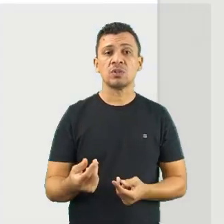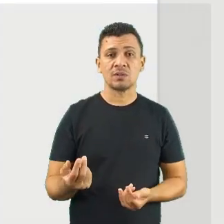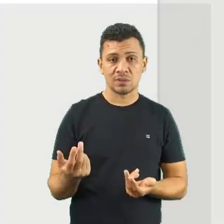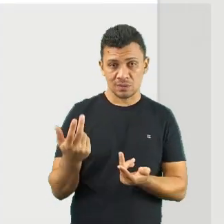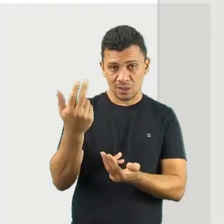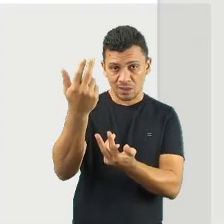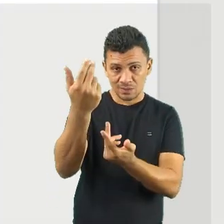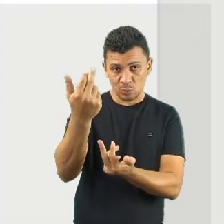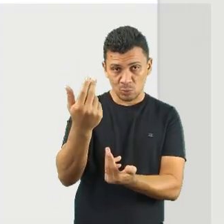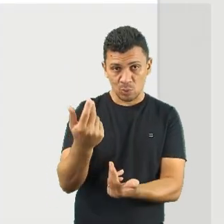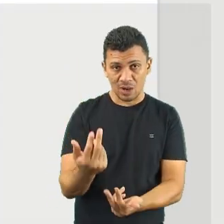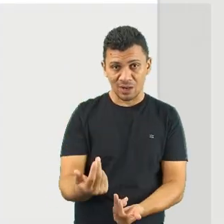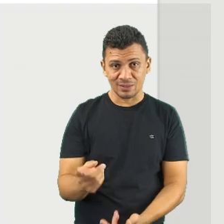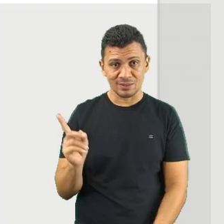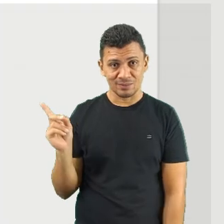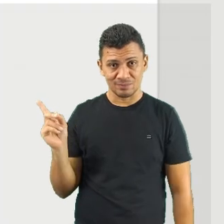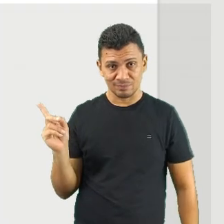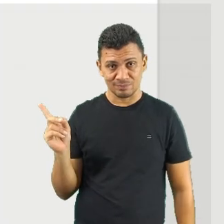ó,